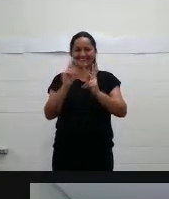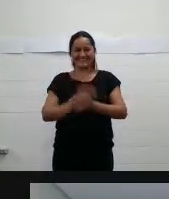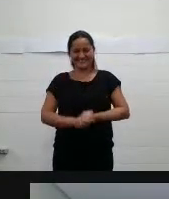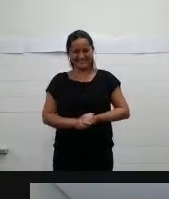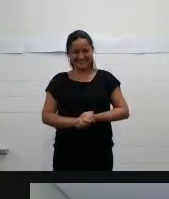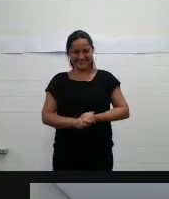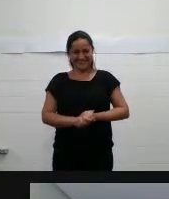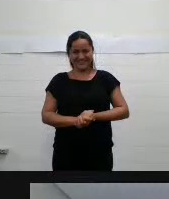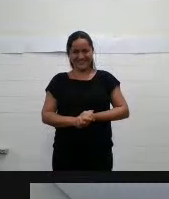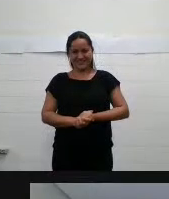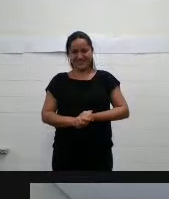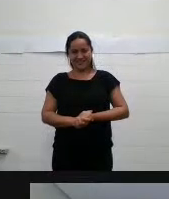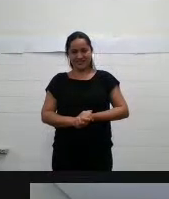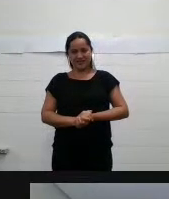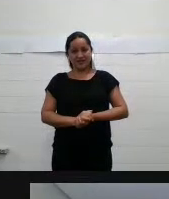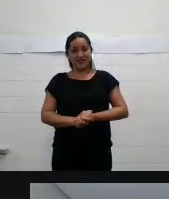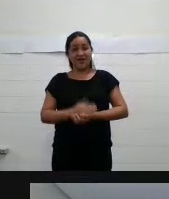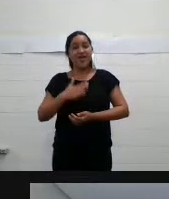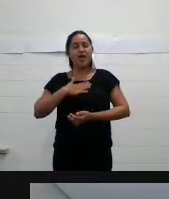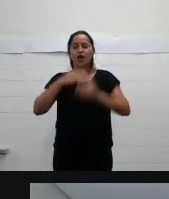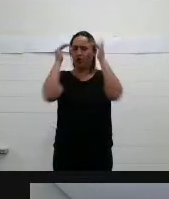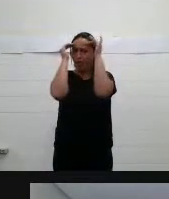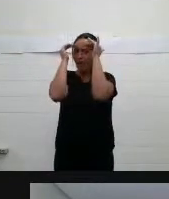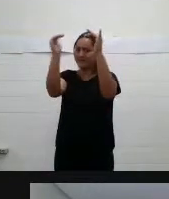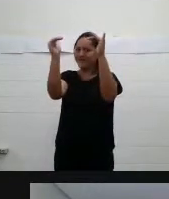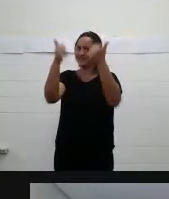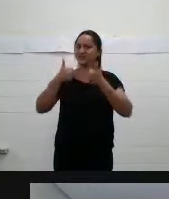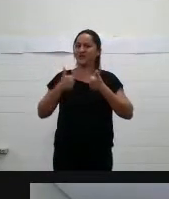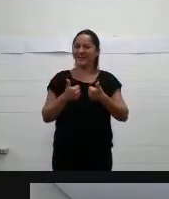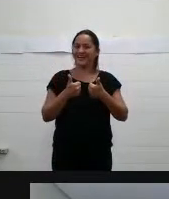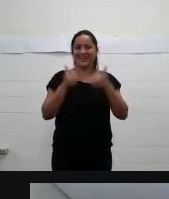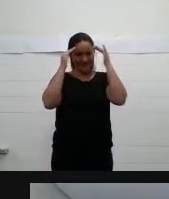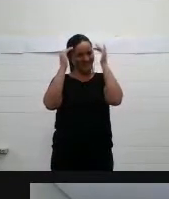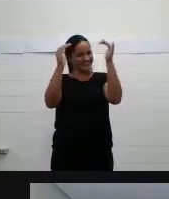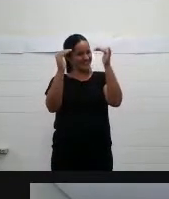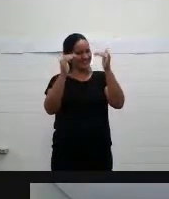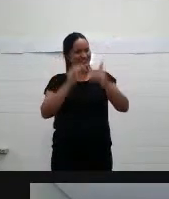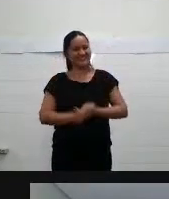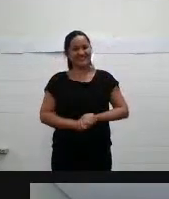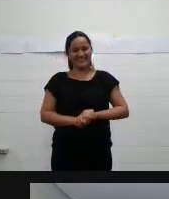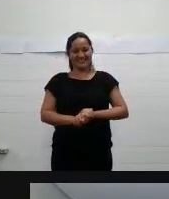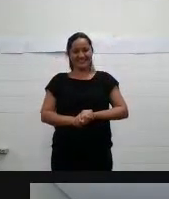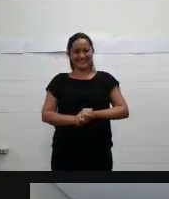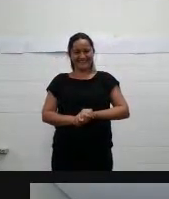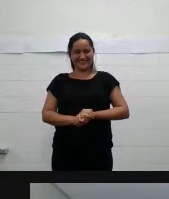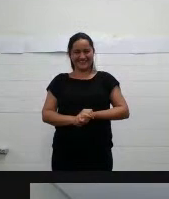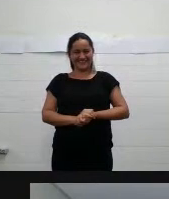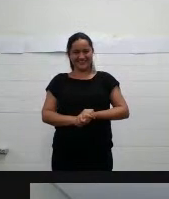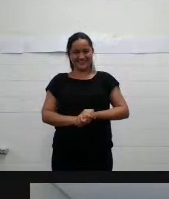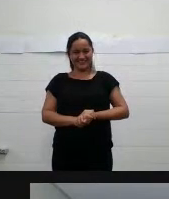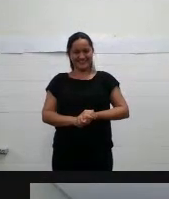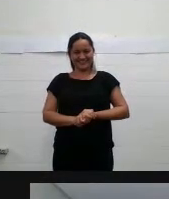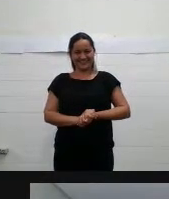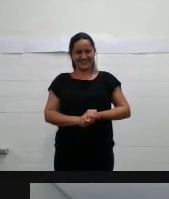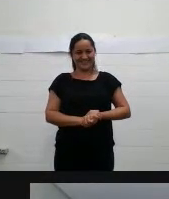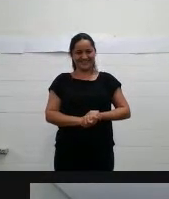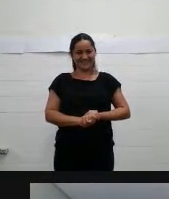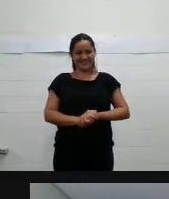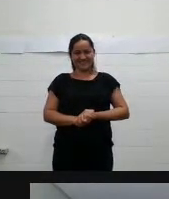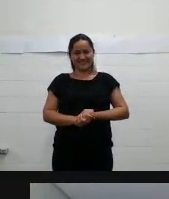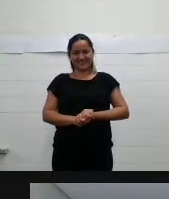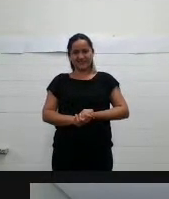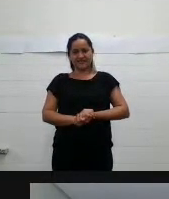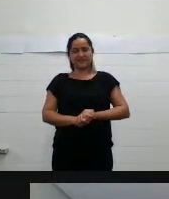Meu amigo Rodrigo... Eu sou obediente! Meu amigo Rodrigo, vamos começar... providenciar isso,